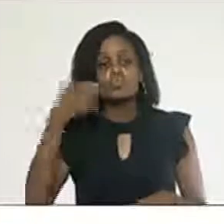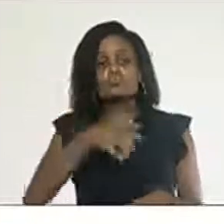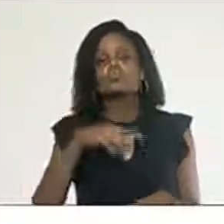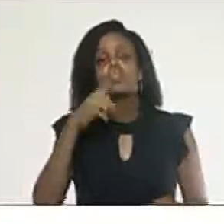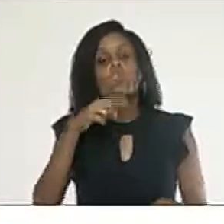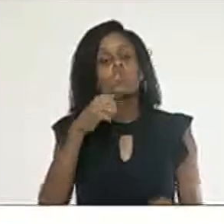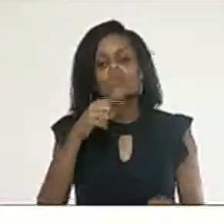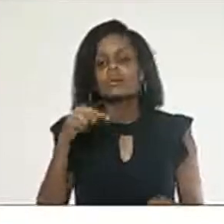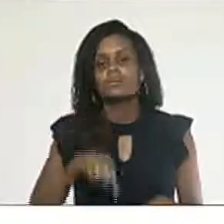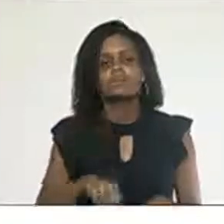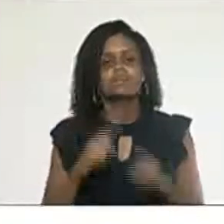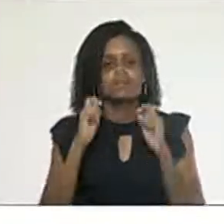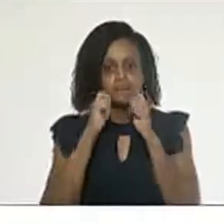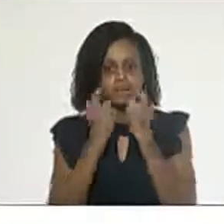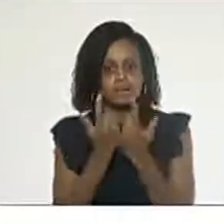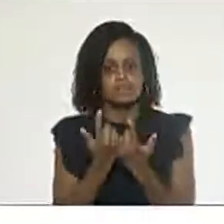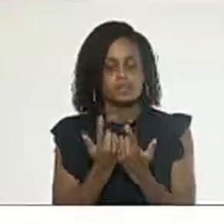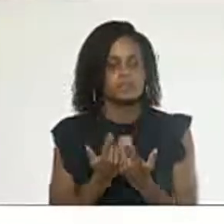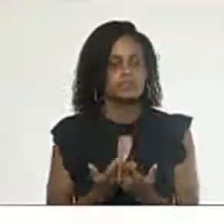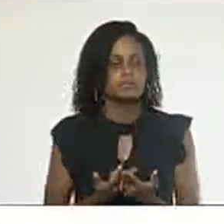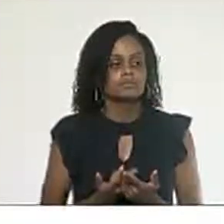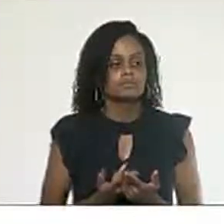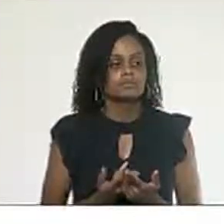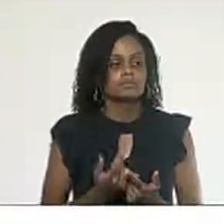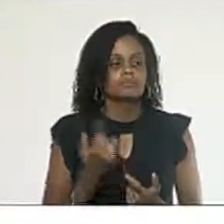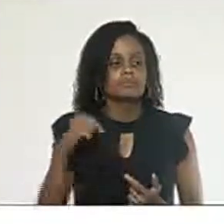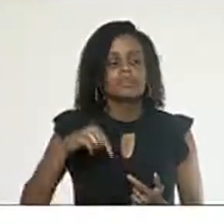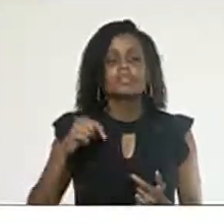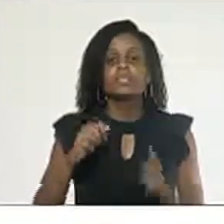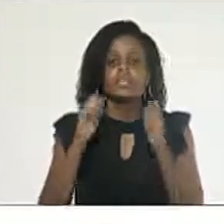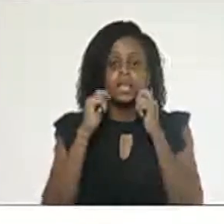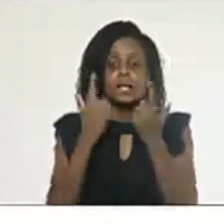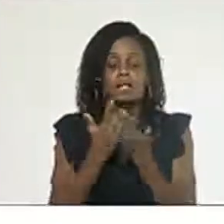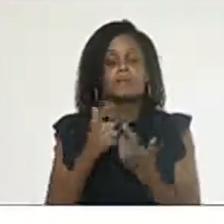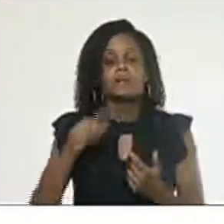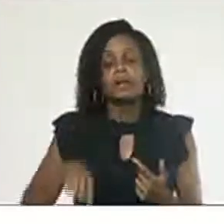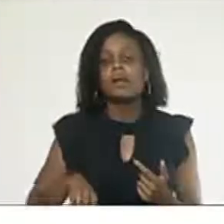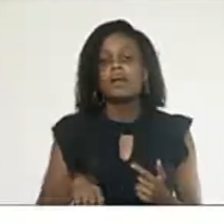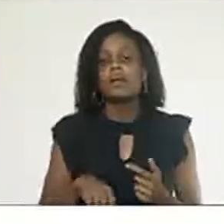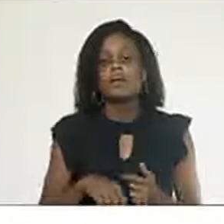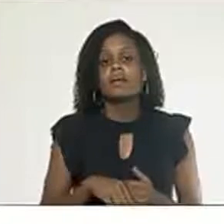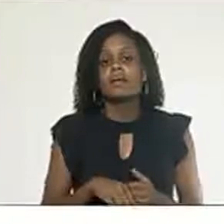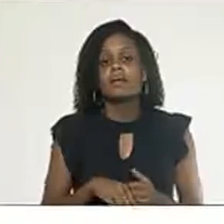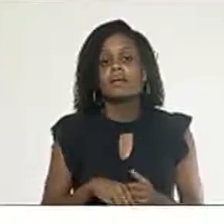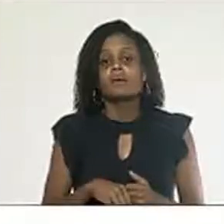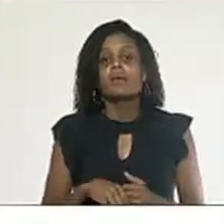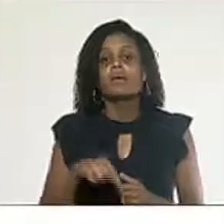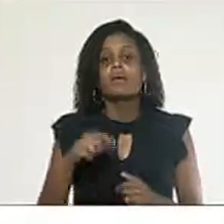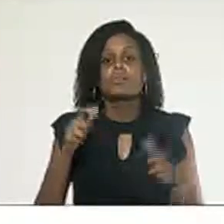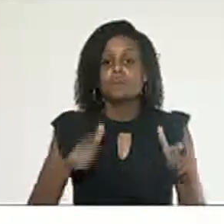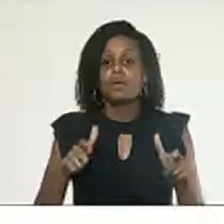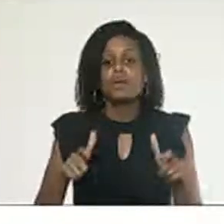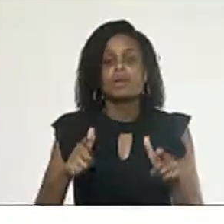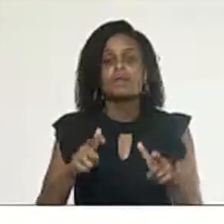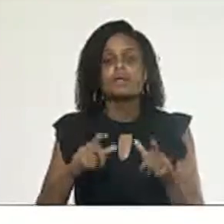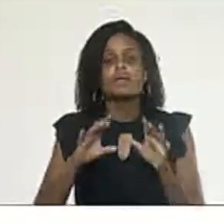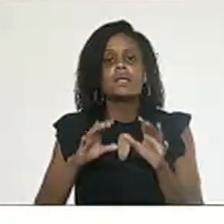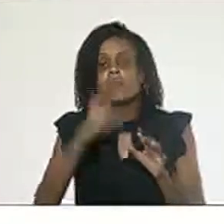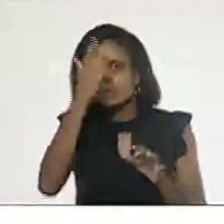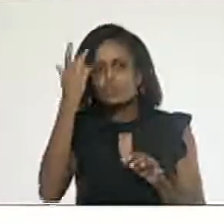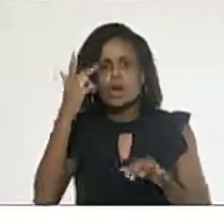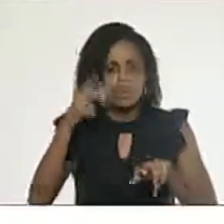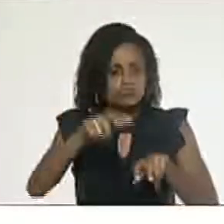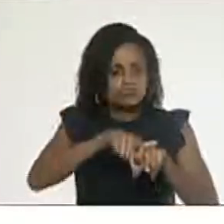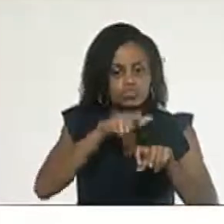Essa mesma casa, senhor presidente, que é importante que se diga, é a mesma que não deixa as pessoas entrar de chinelo, entrar descamisado,